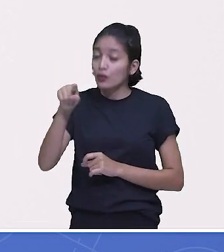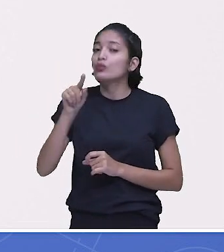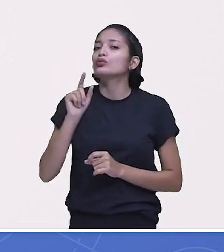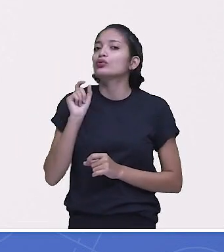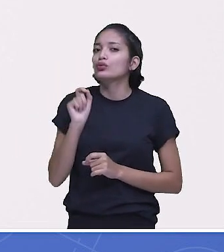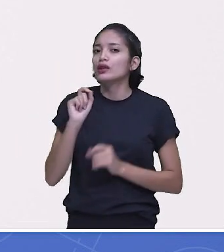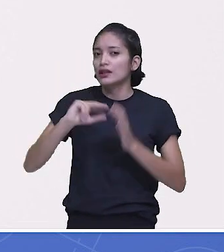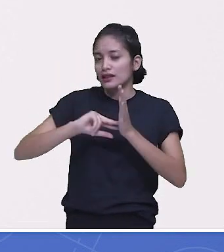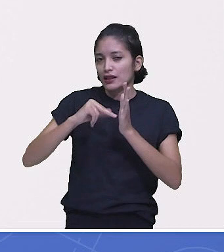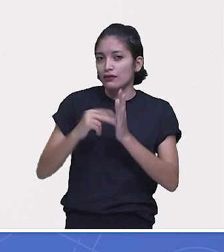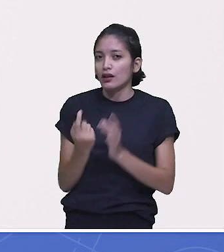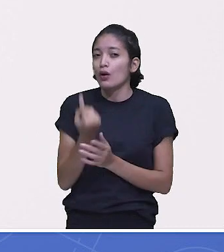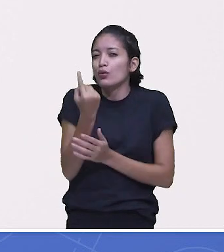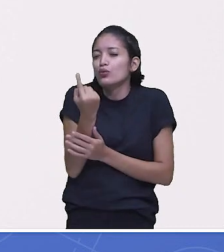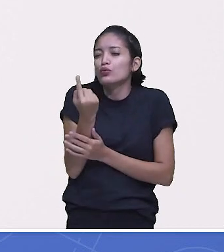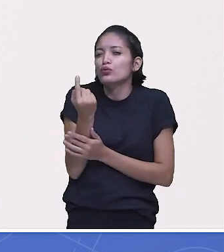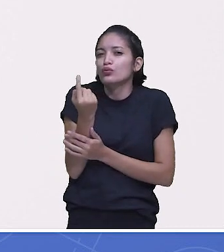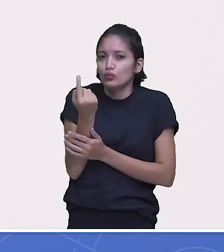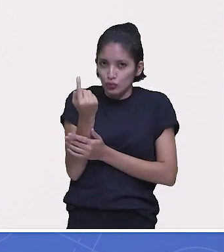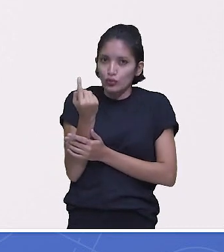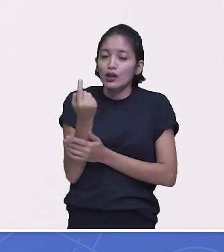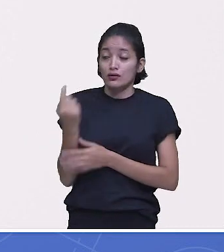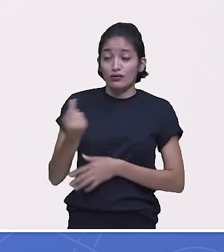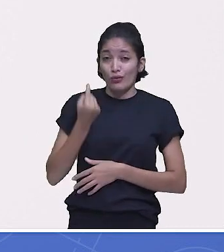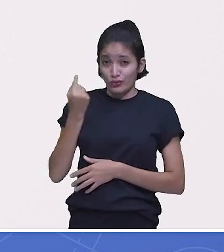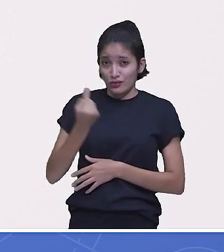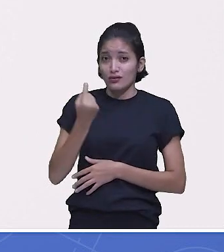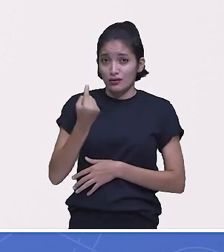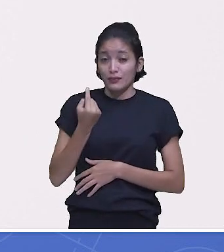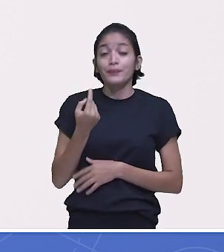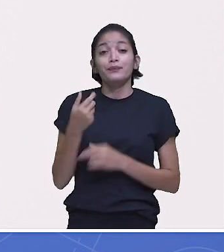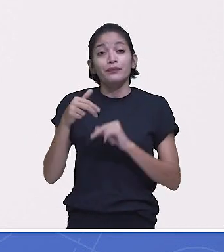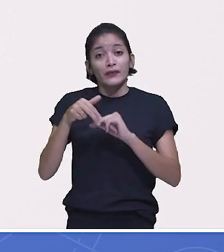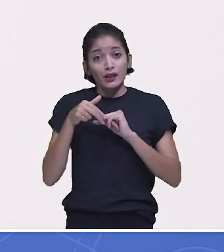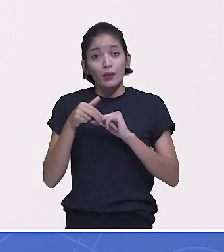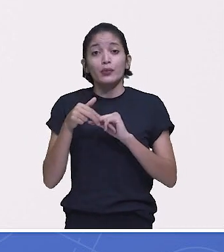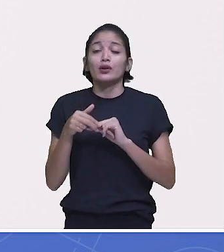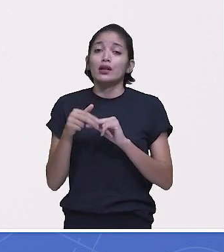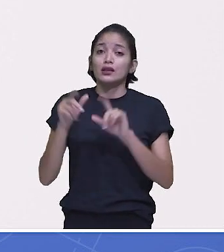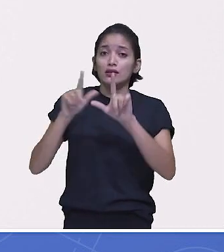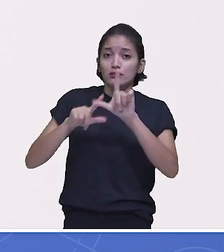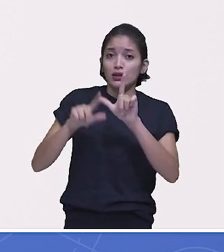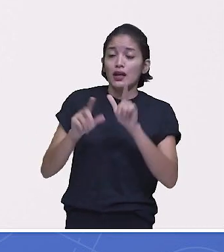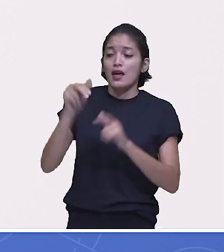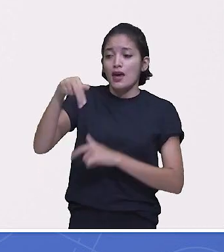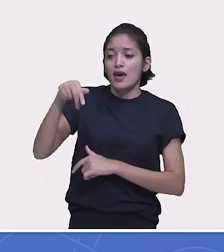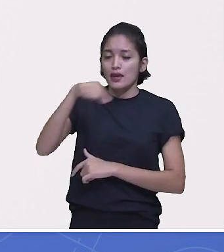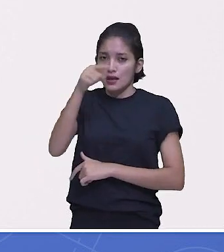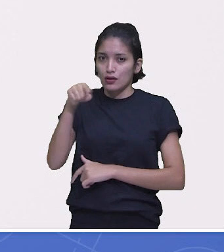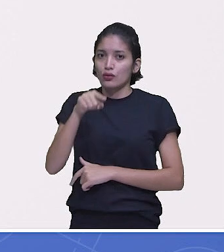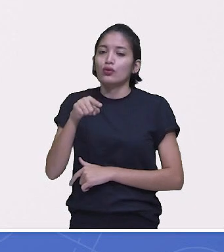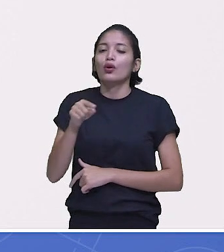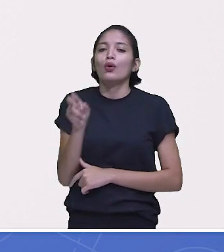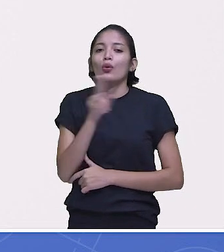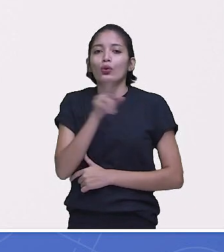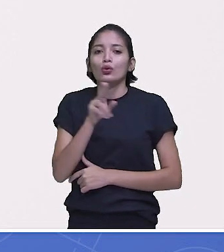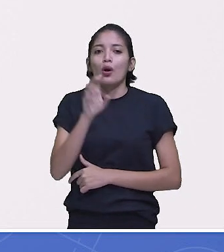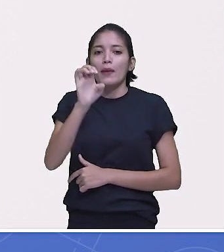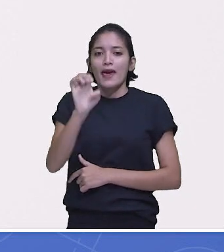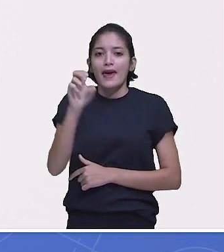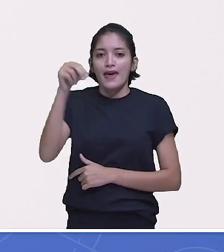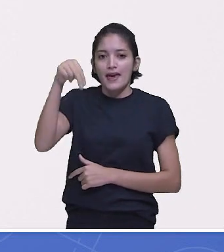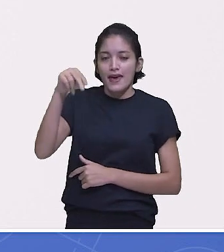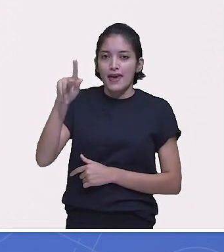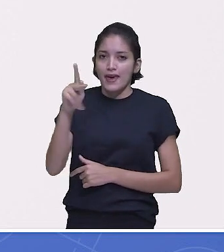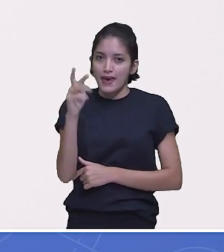letra única, individual, ok? E essa letra N com o tio, ela chama-se N, e ela tem